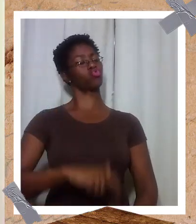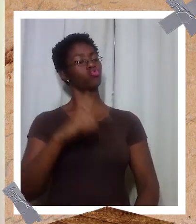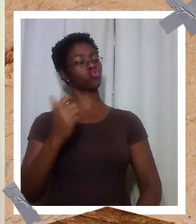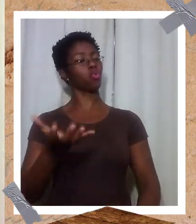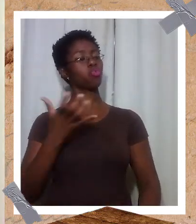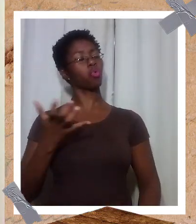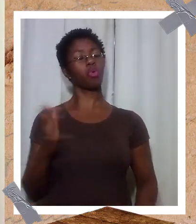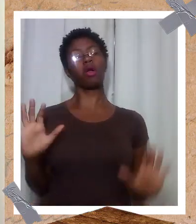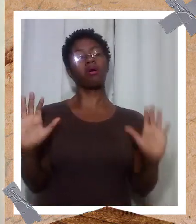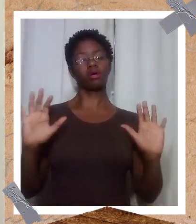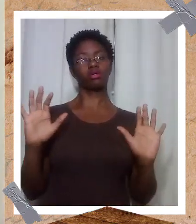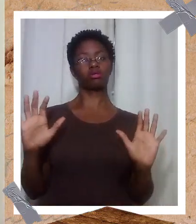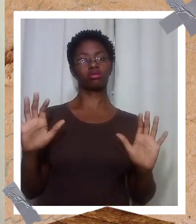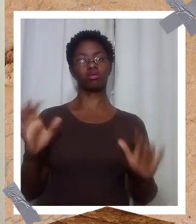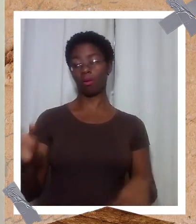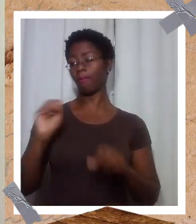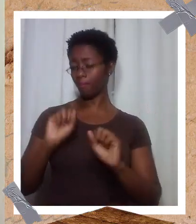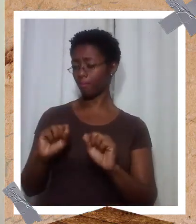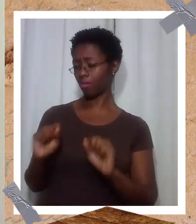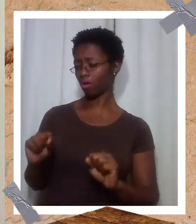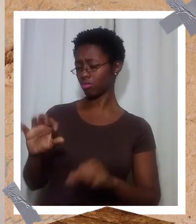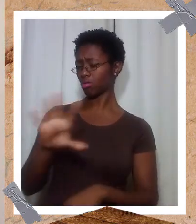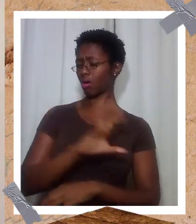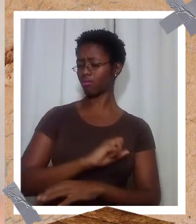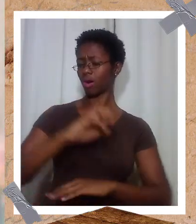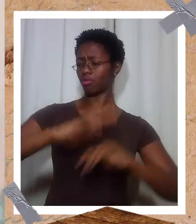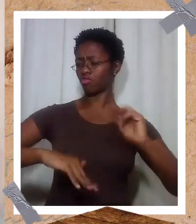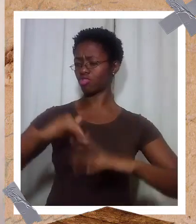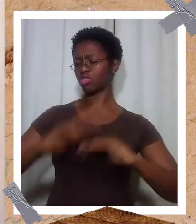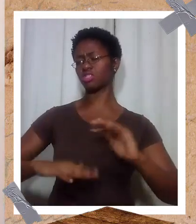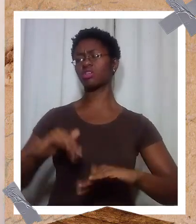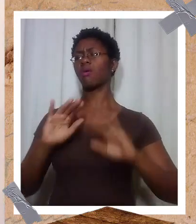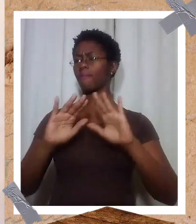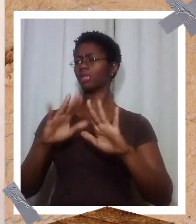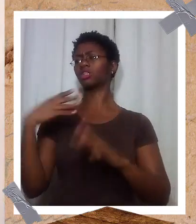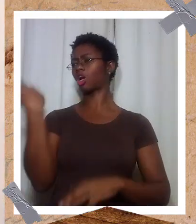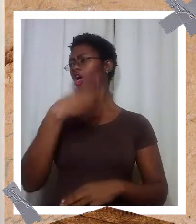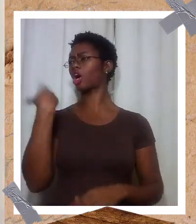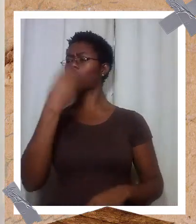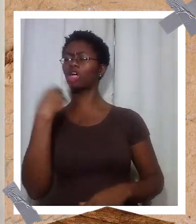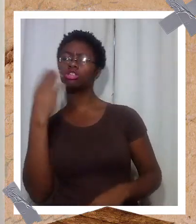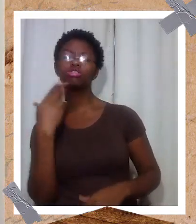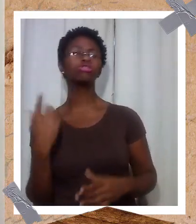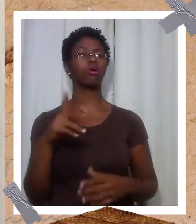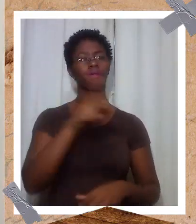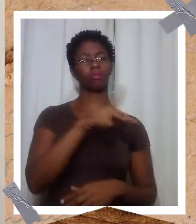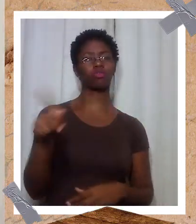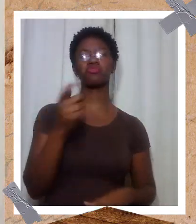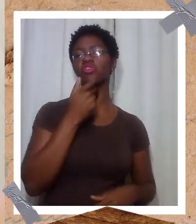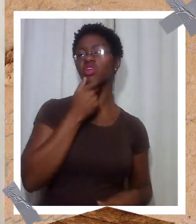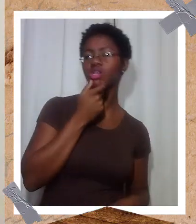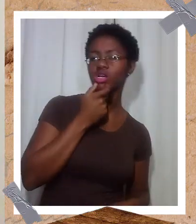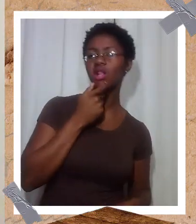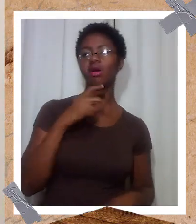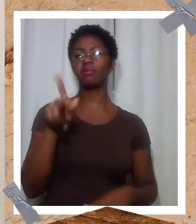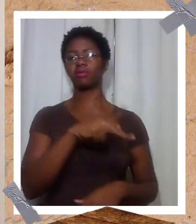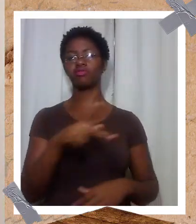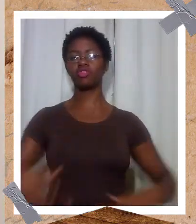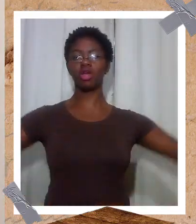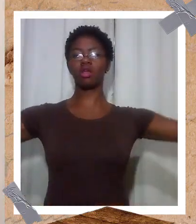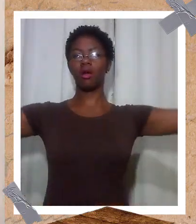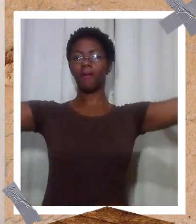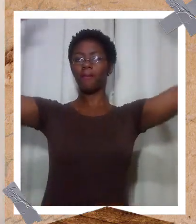à profissão, a se tornar juiz, advogado, a cantor de funk, a cantor de ópera, a professora de inglês, a professora de